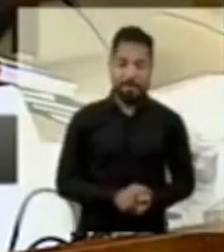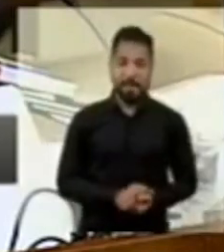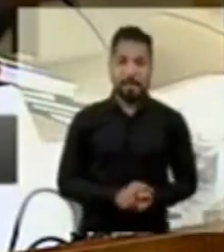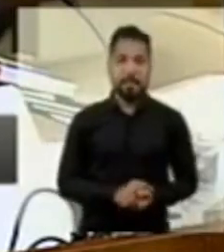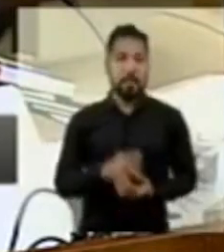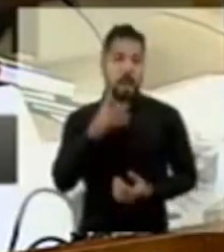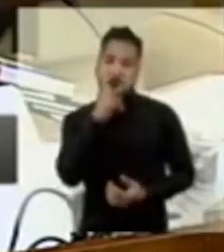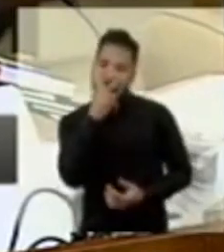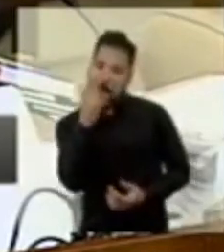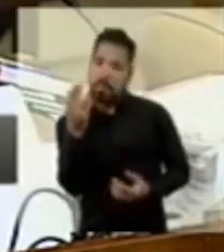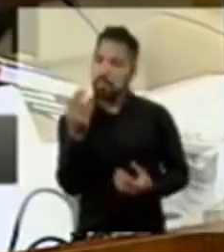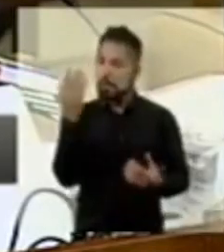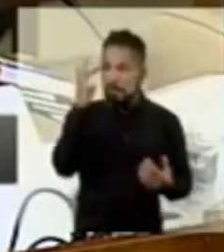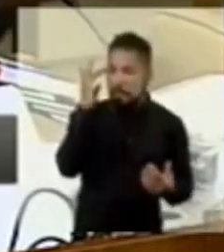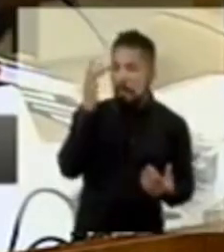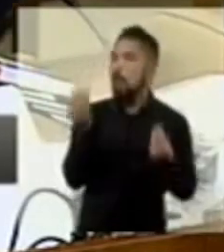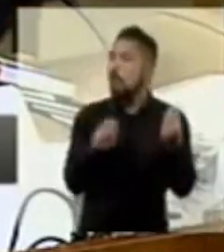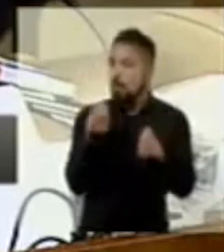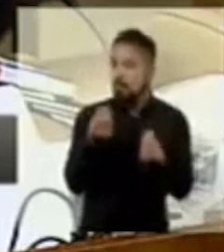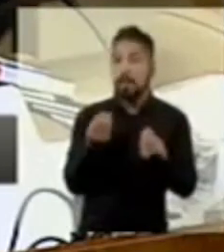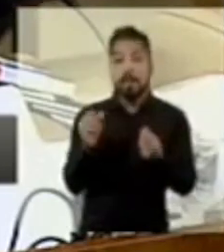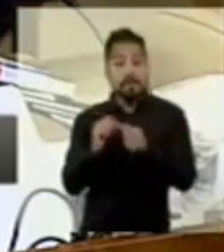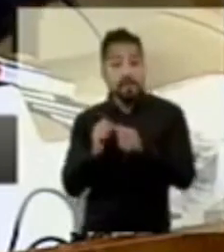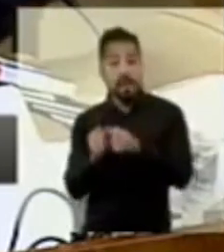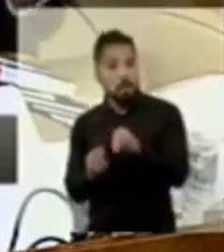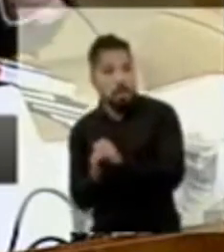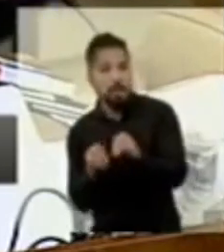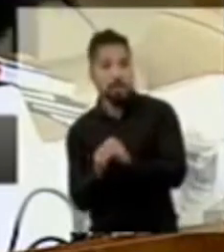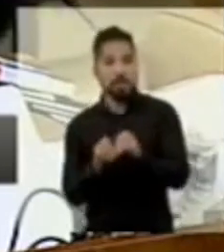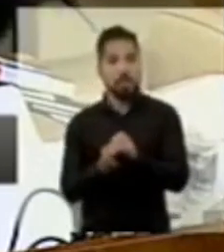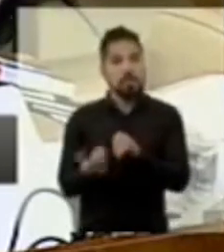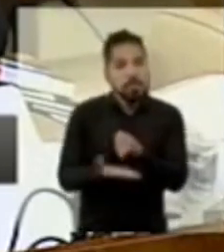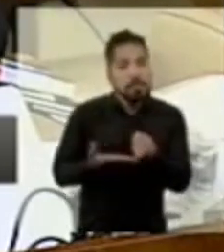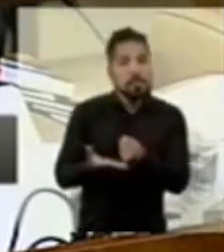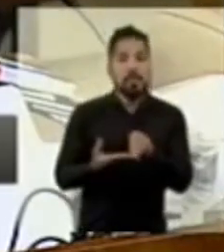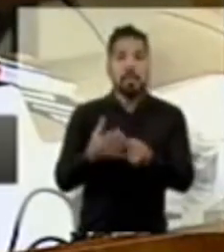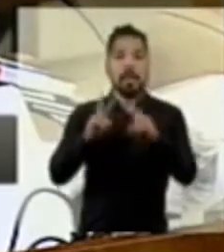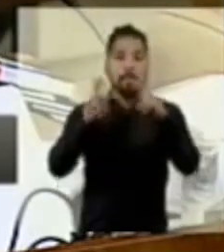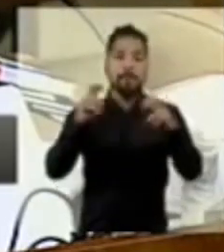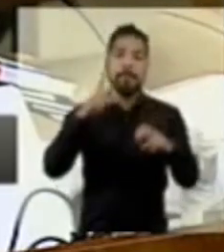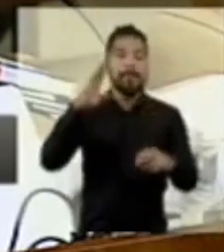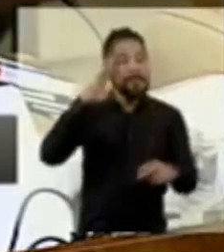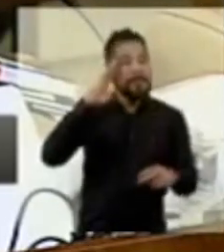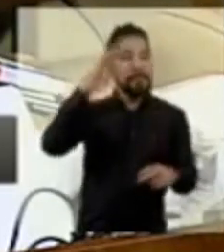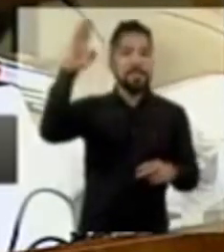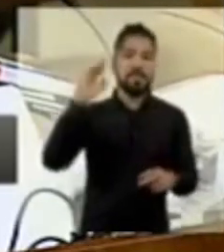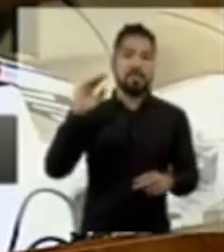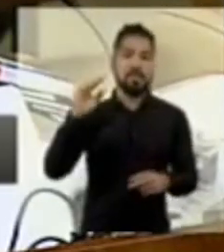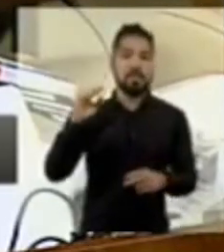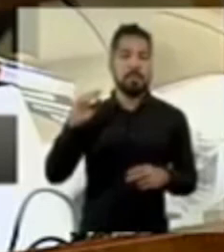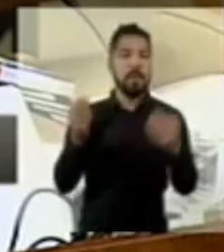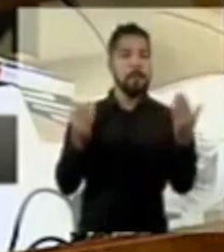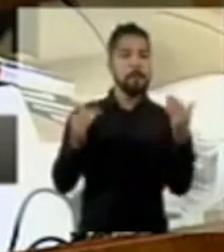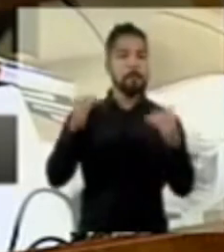é feita com o auxílio do princípio da proporcionalidade o que alguns preferem chamar a máxima da proporcionalidade